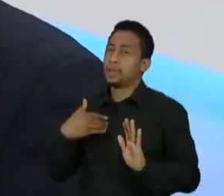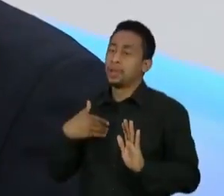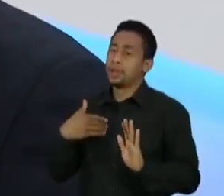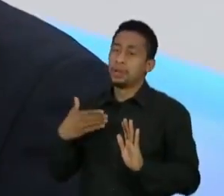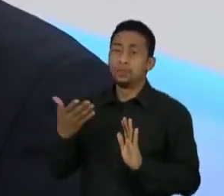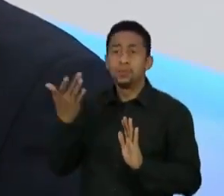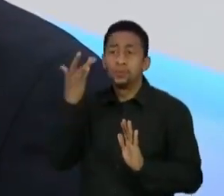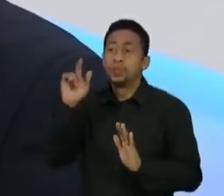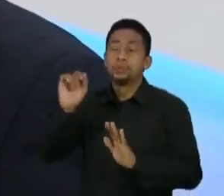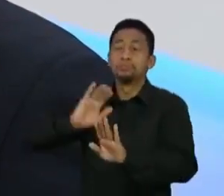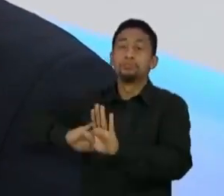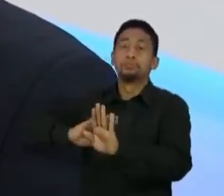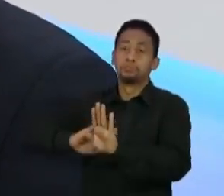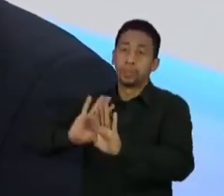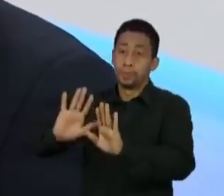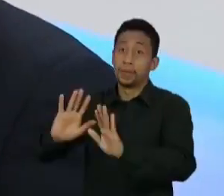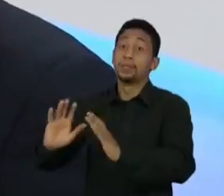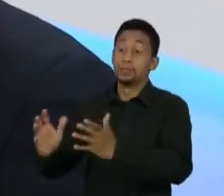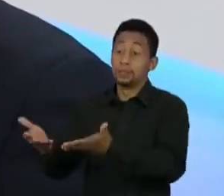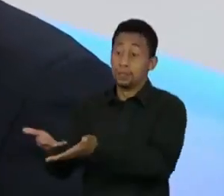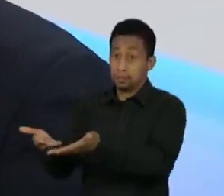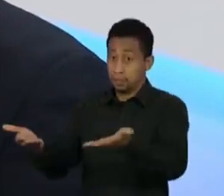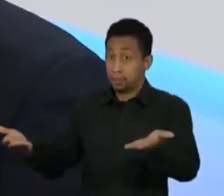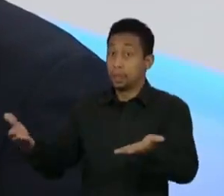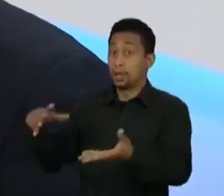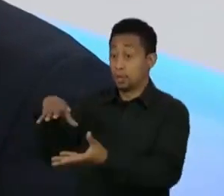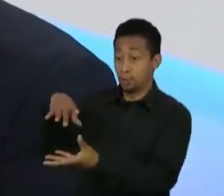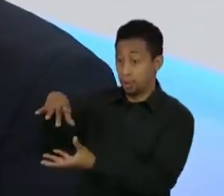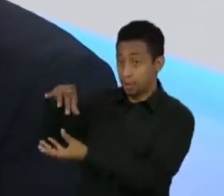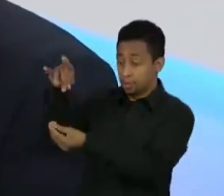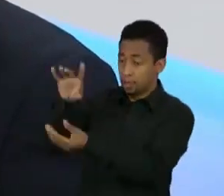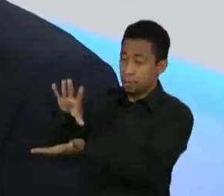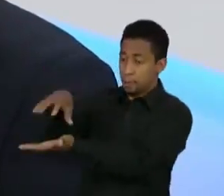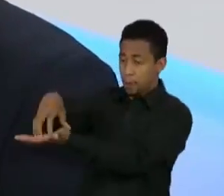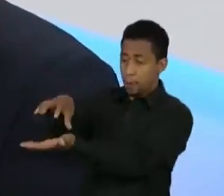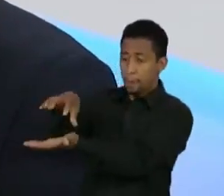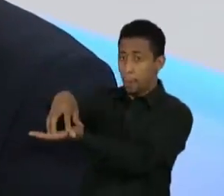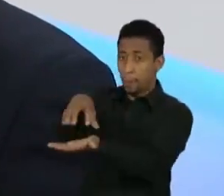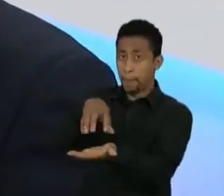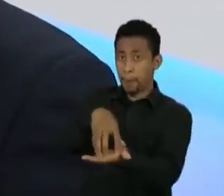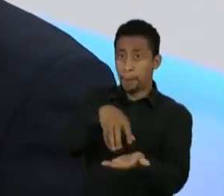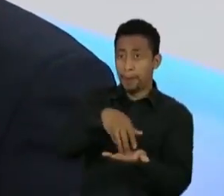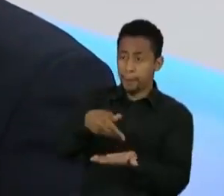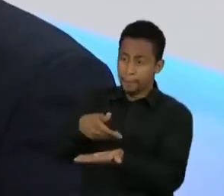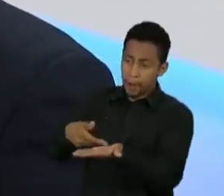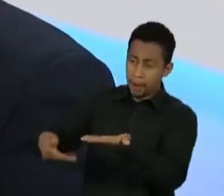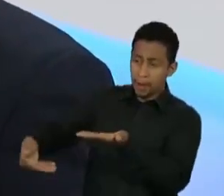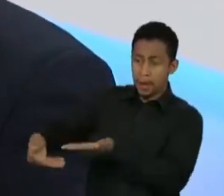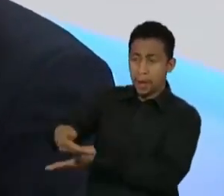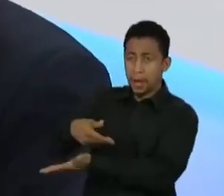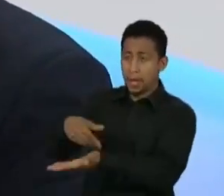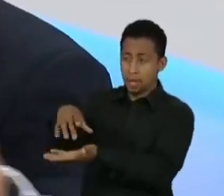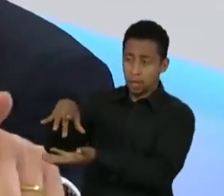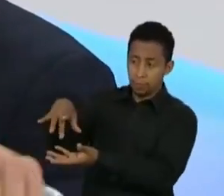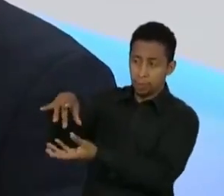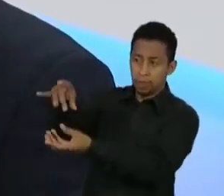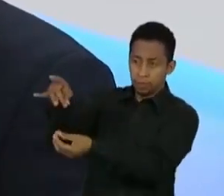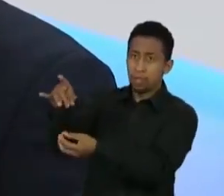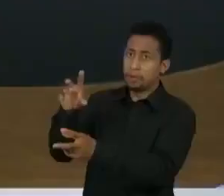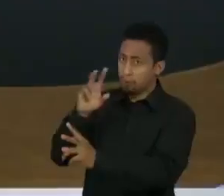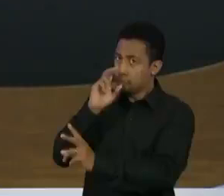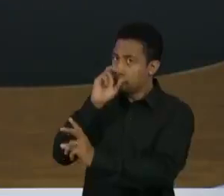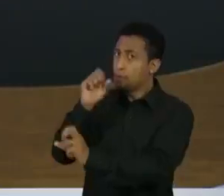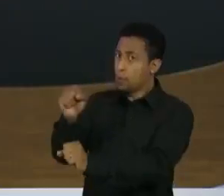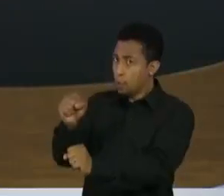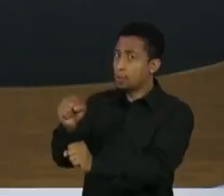instituições democráticas, viu, Vera, elas se fortaleceram de uma tal maneira, há uma consciência democrática no país, e isto inclui as